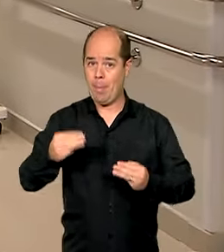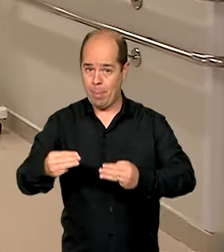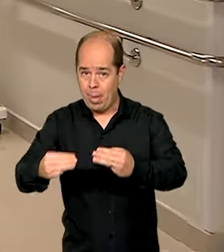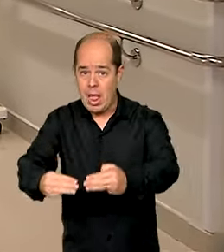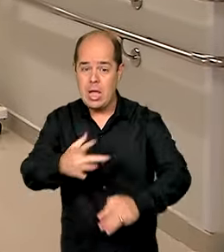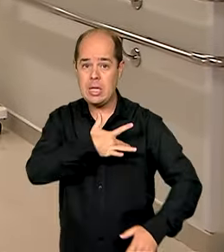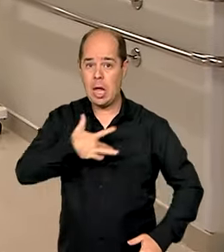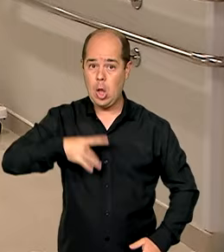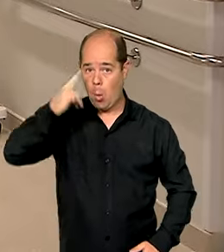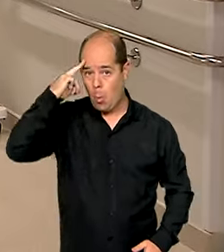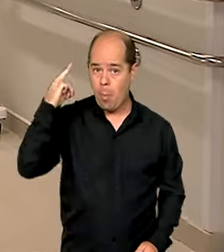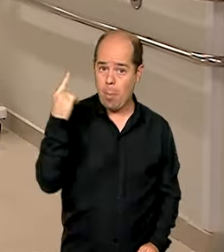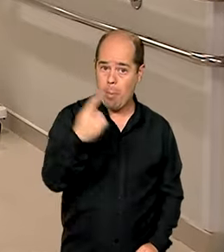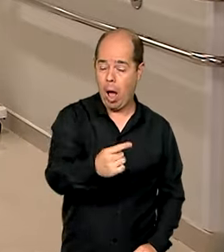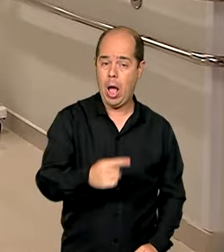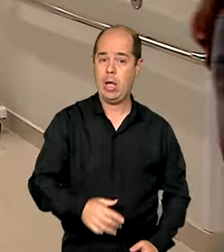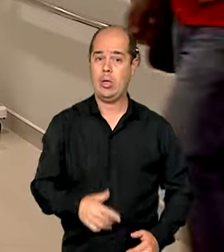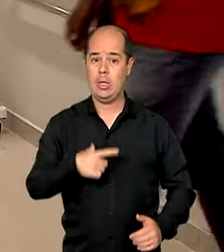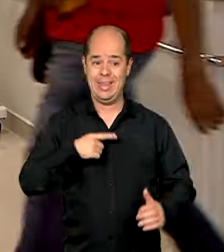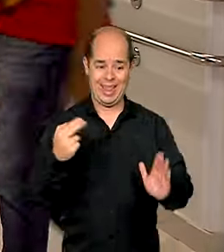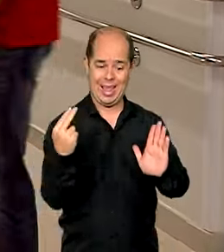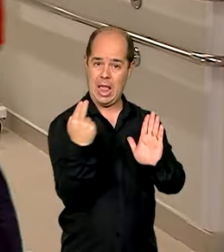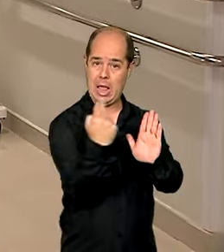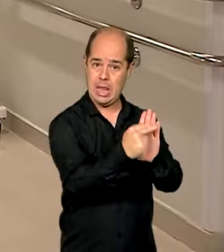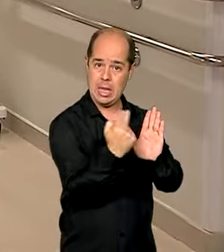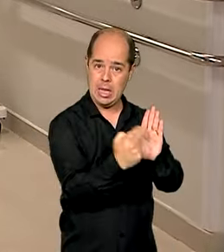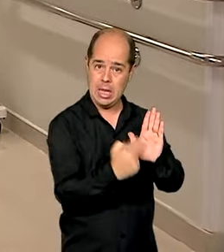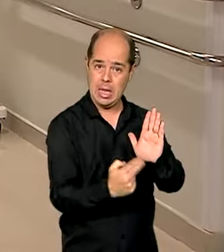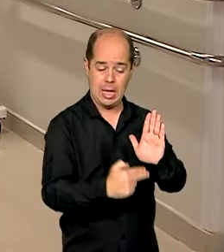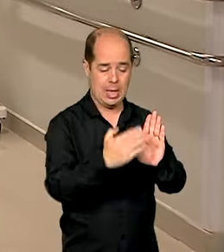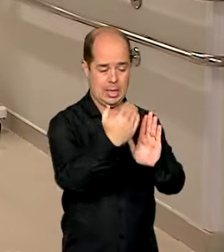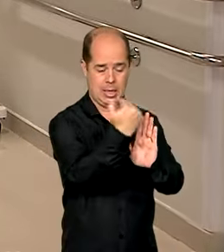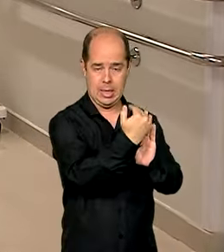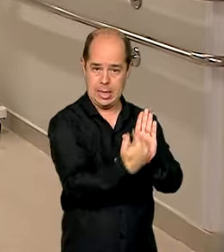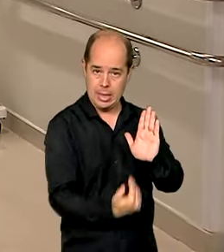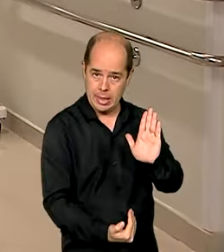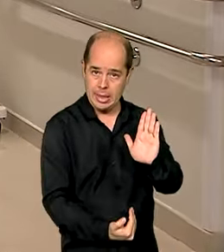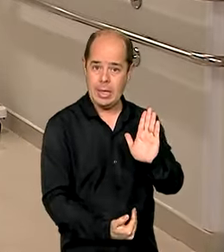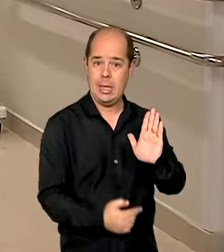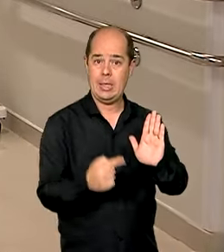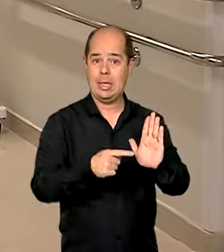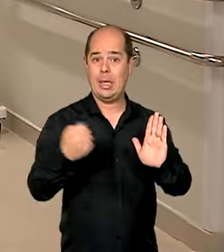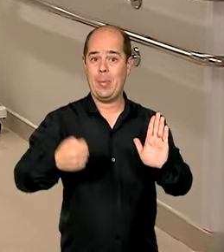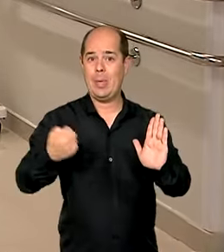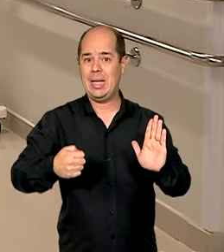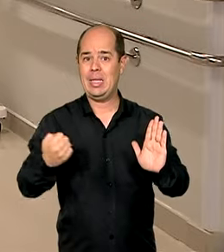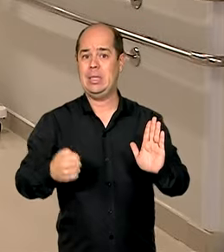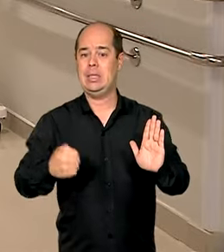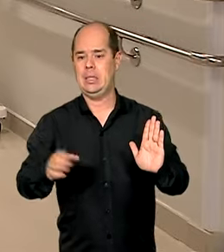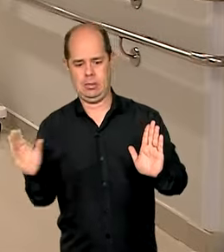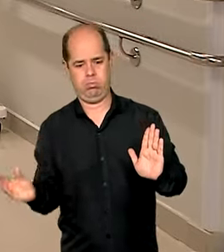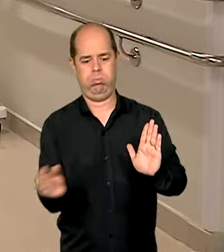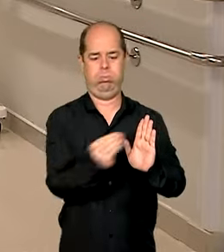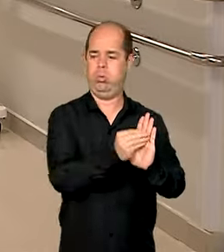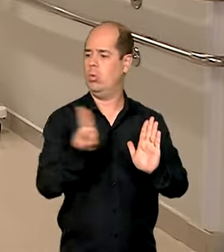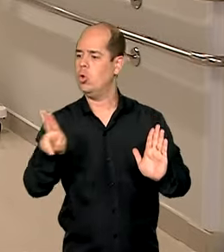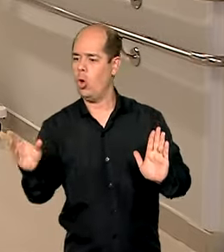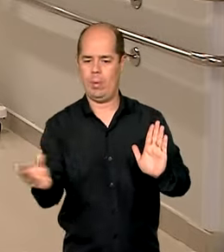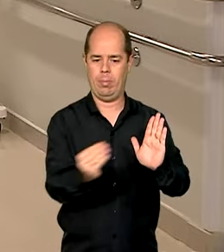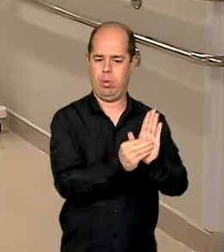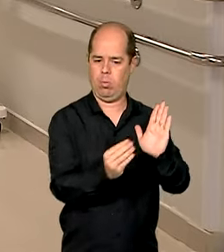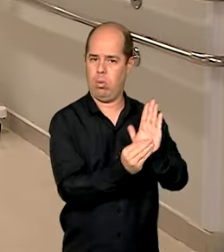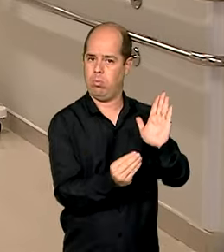a fazer parte da lista nacional de notificação compulsória, tanto nas redes públicas como privadas. Isso